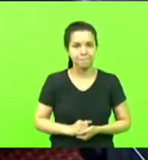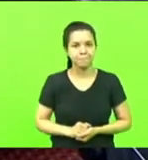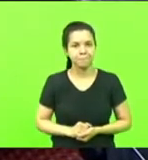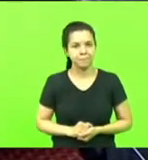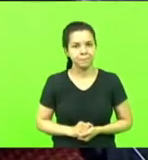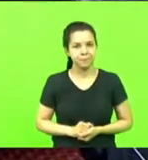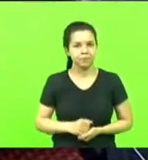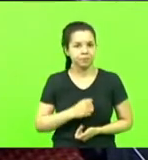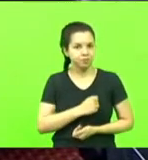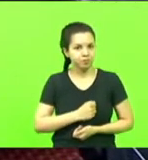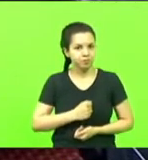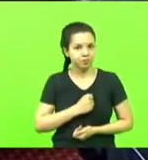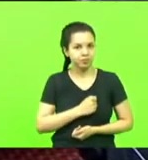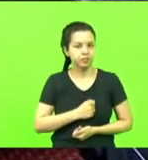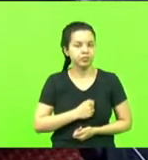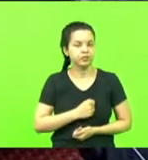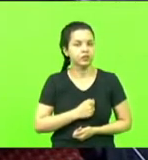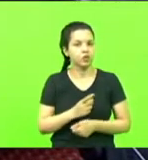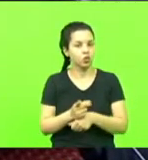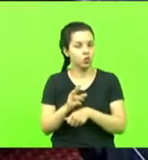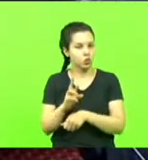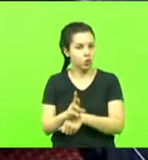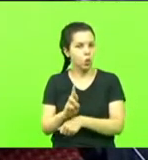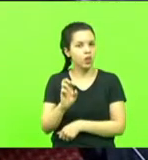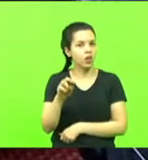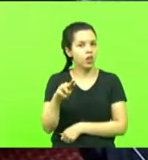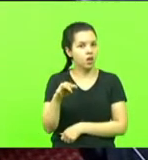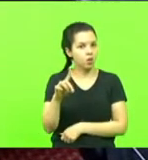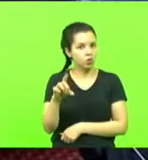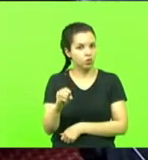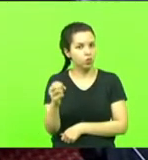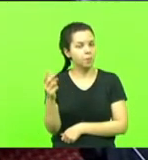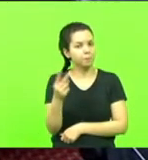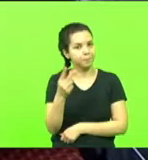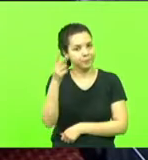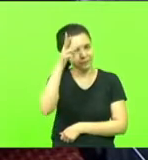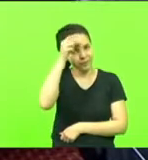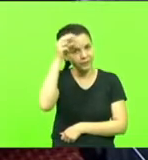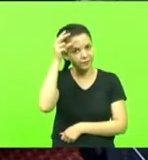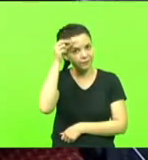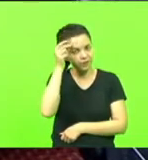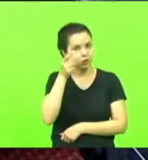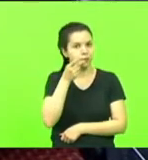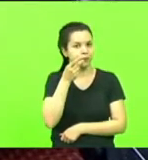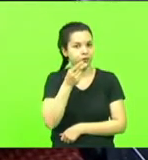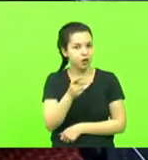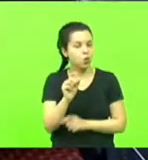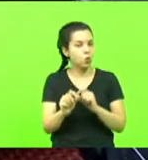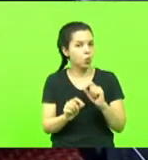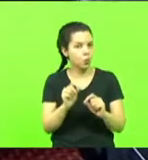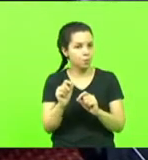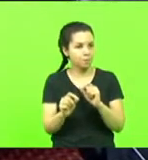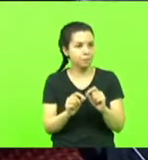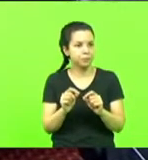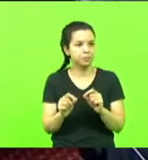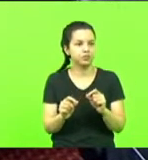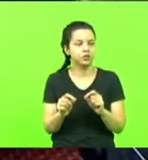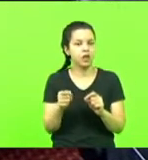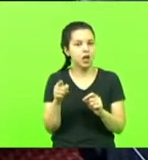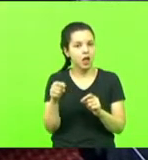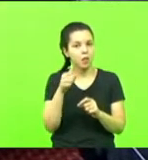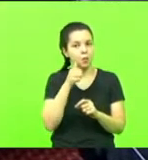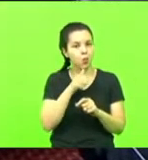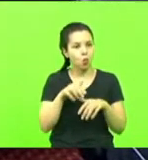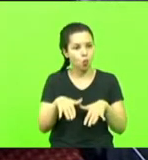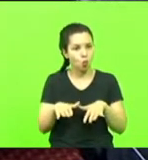saudoso doutor Ronaldo, nosso vice-prefeito, e dizer que as nossas costureiras,